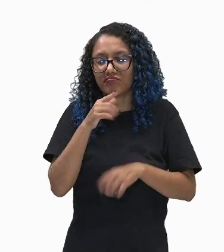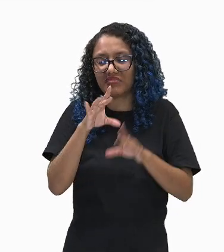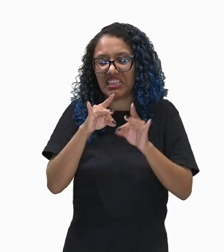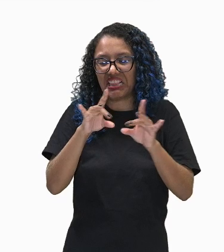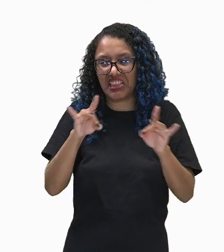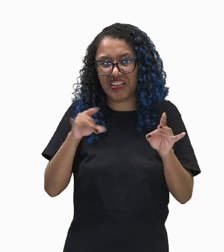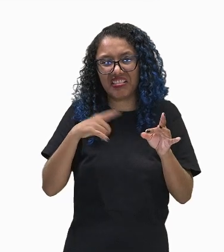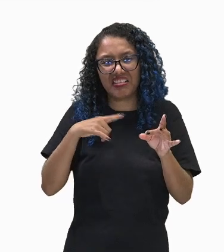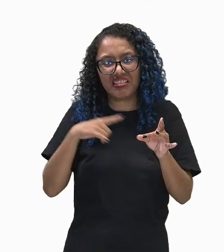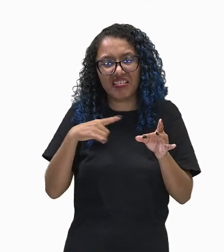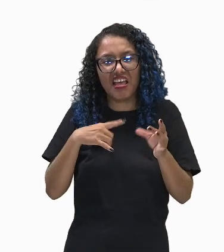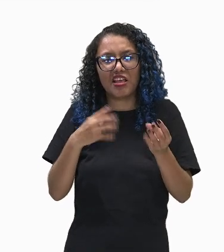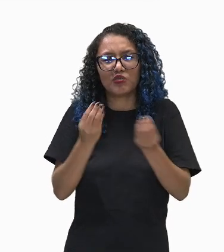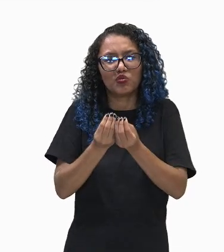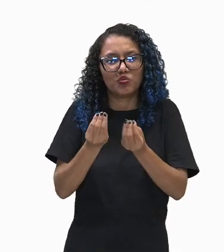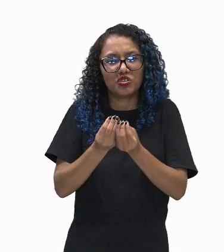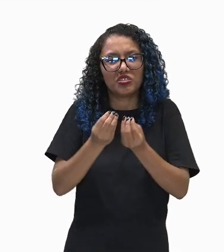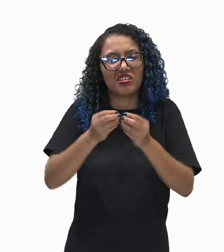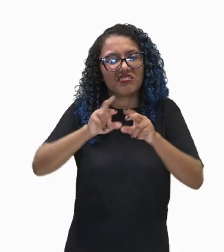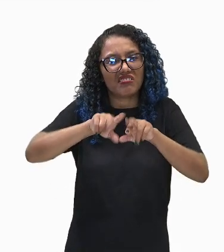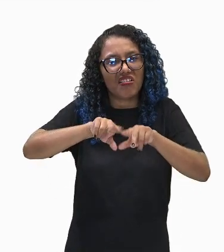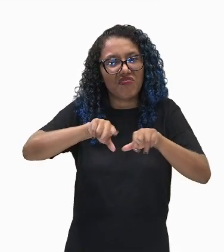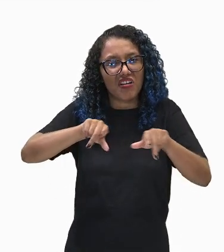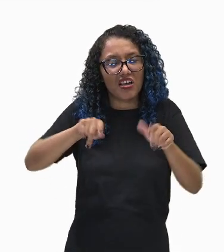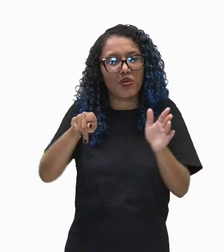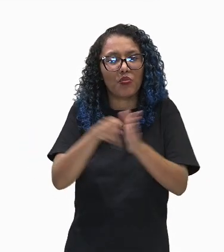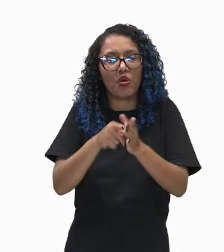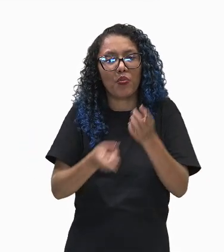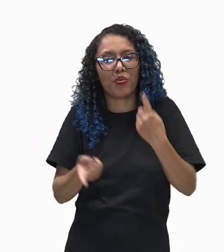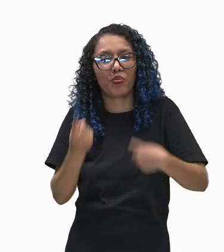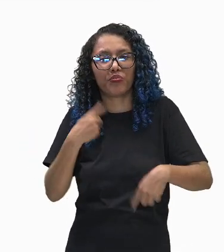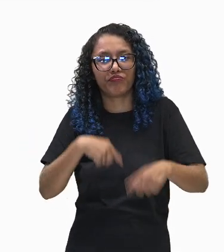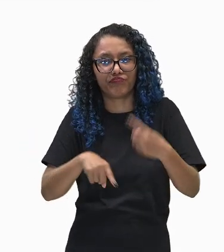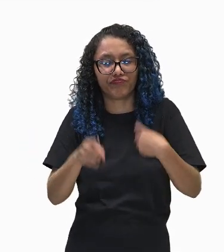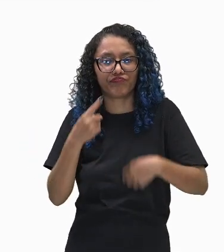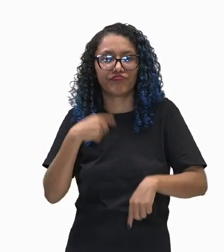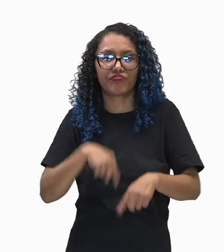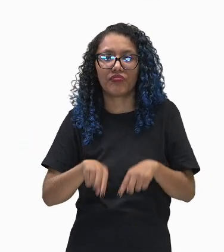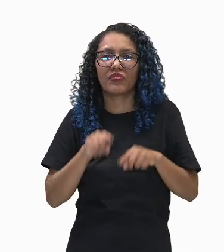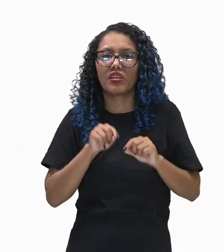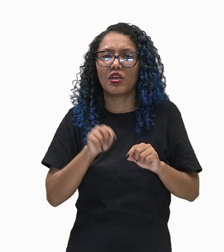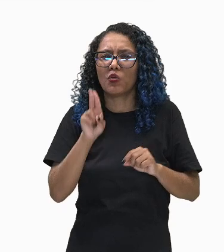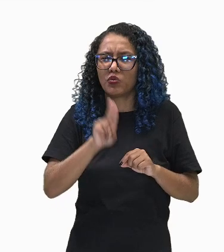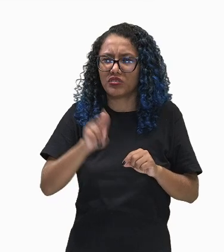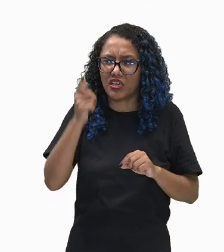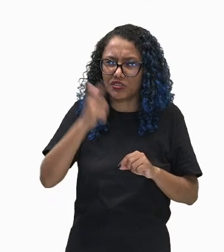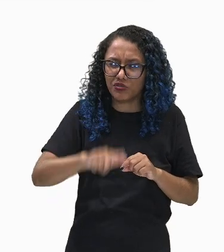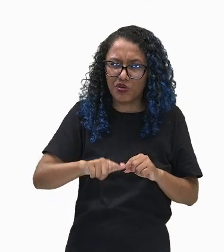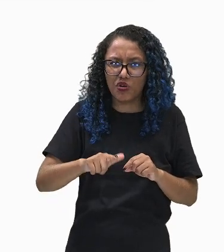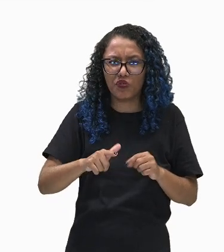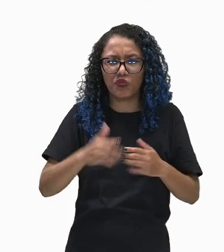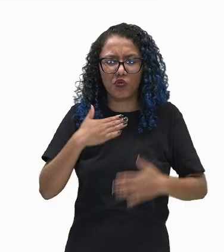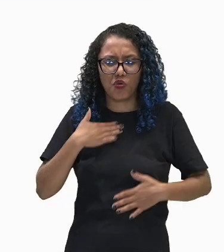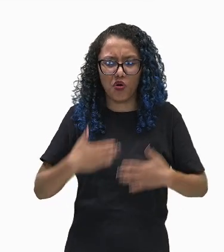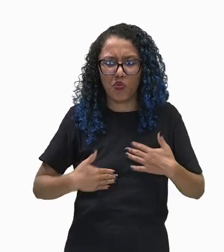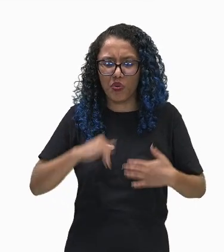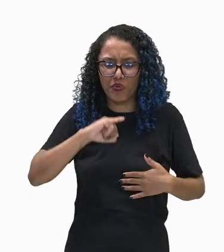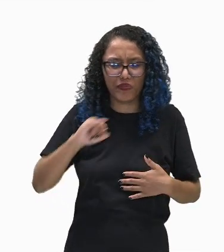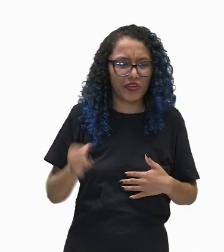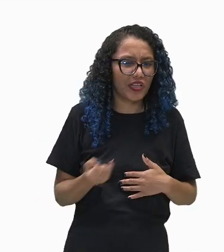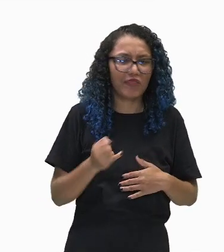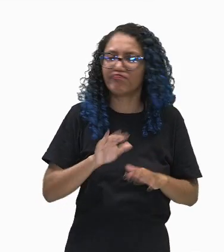diversos produtos residuais de metabolismo que não vão mais servir para o corpo. Que vocês entendam